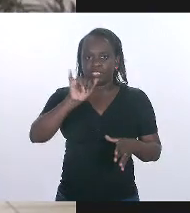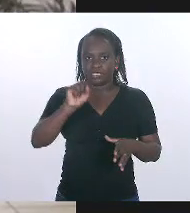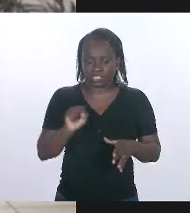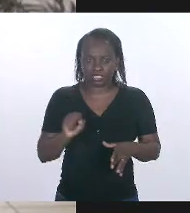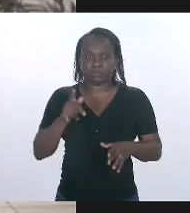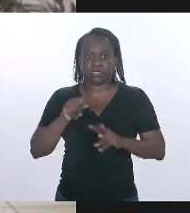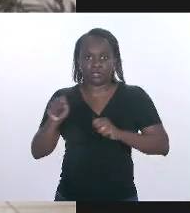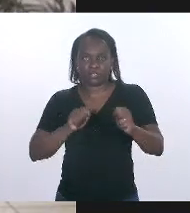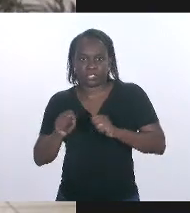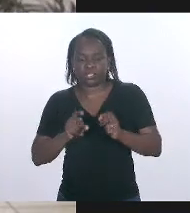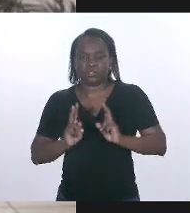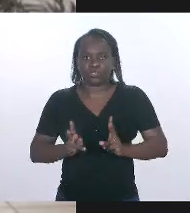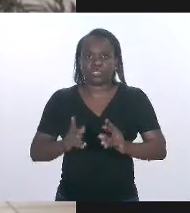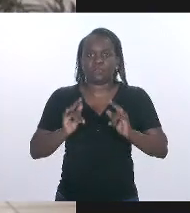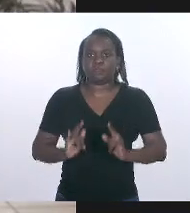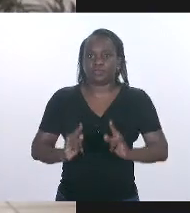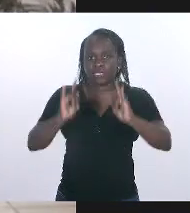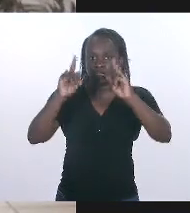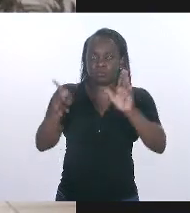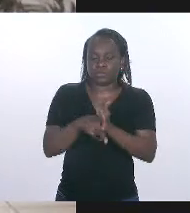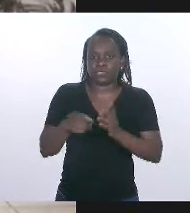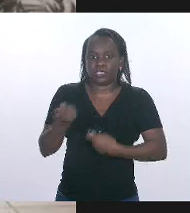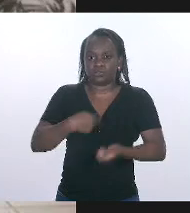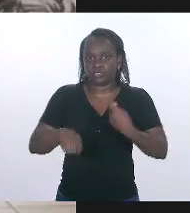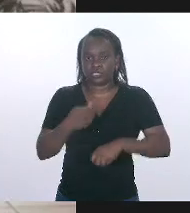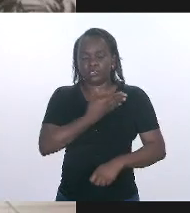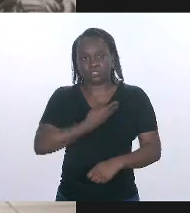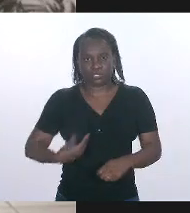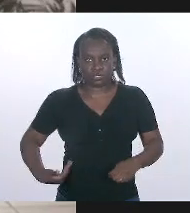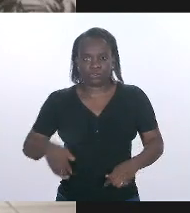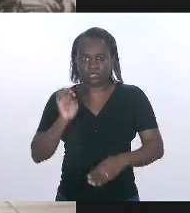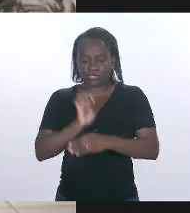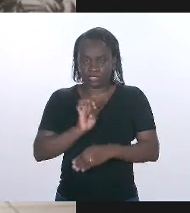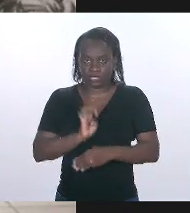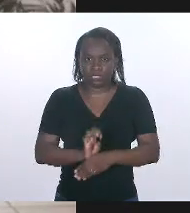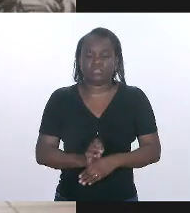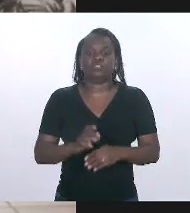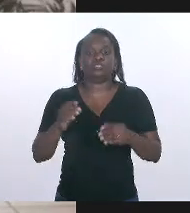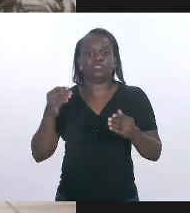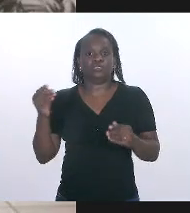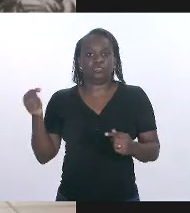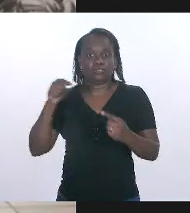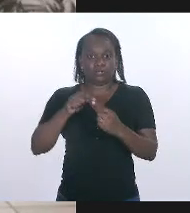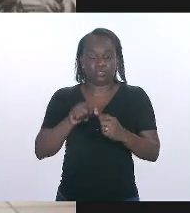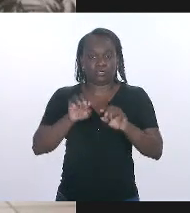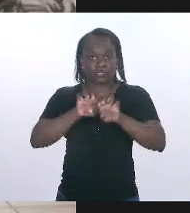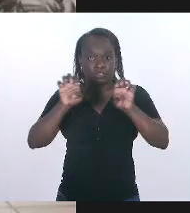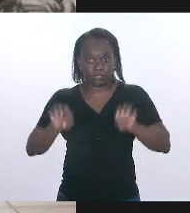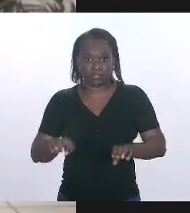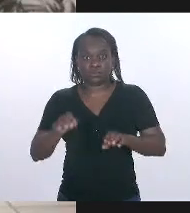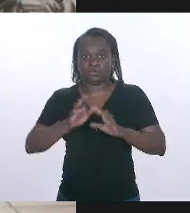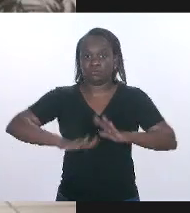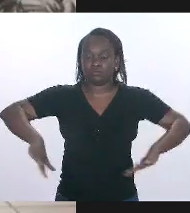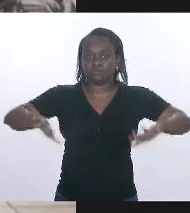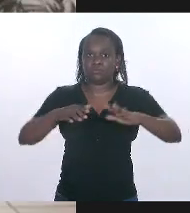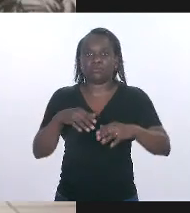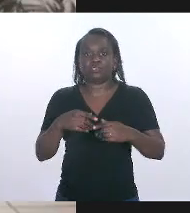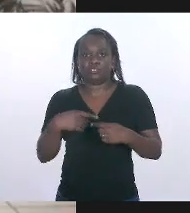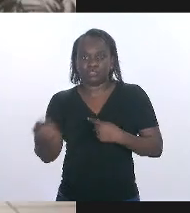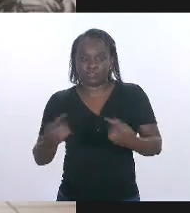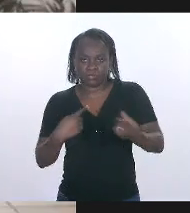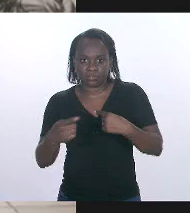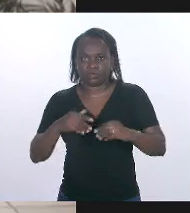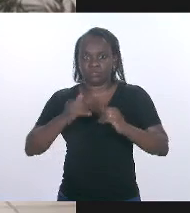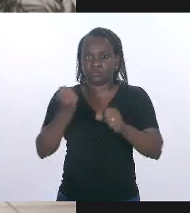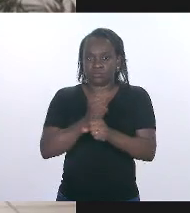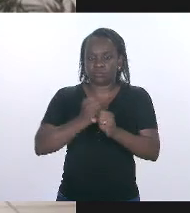conservação, manutenção de prédios da administração pública estadual, aplicação na infraestrutura urbana, mobilidade e